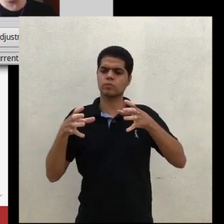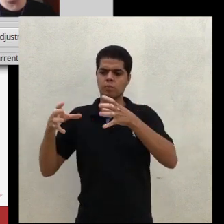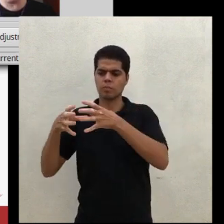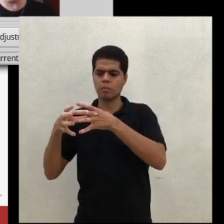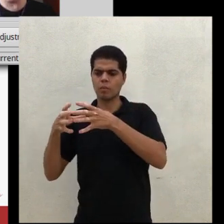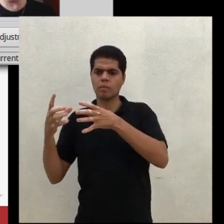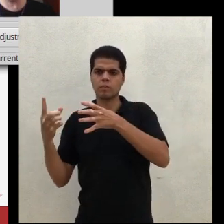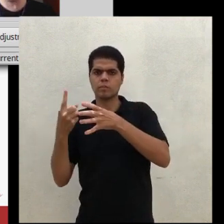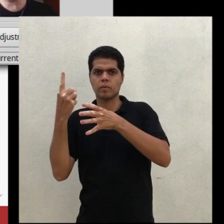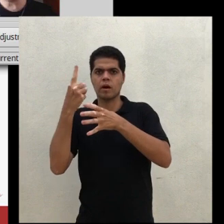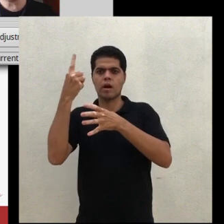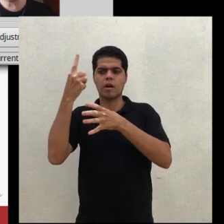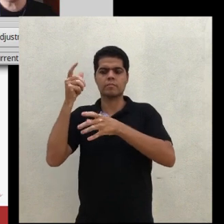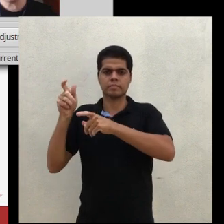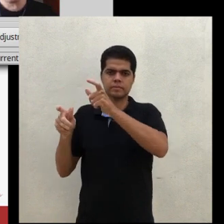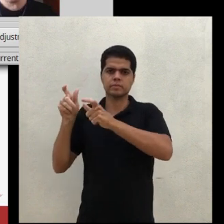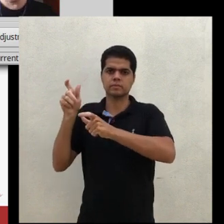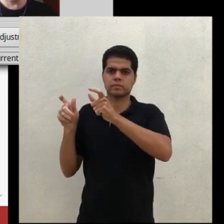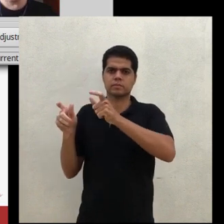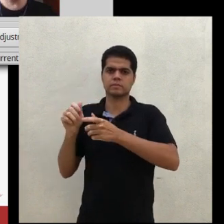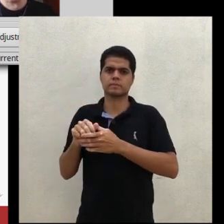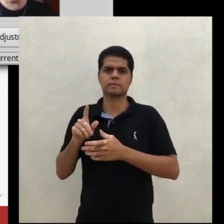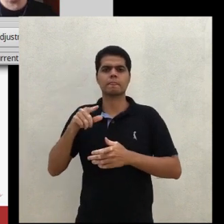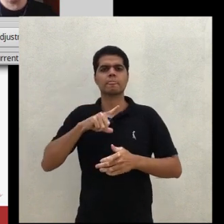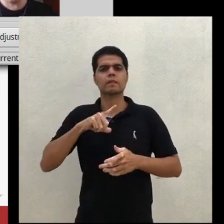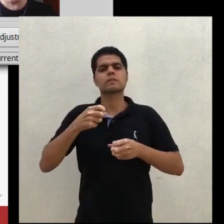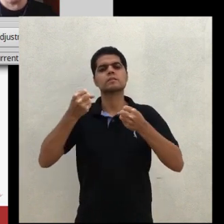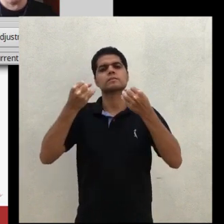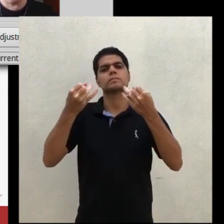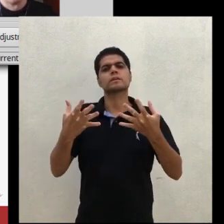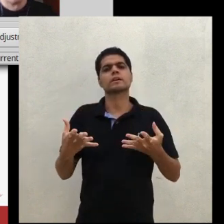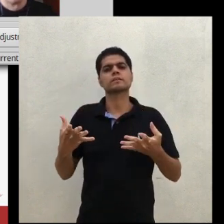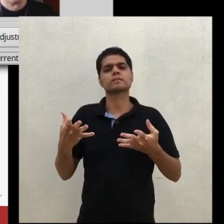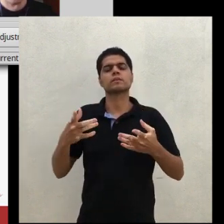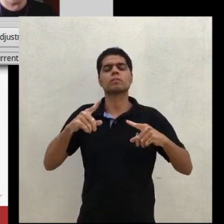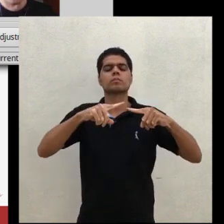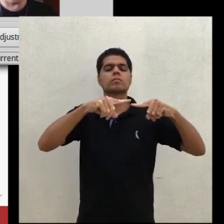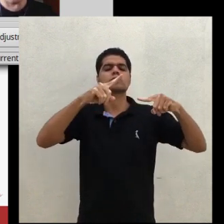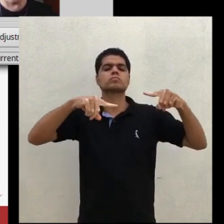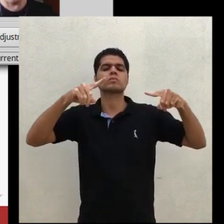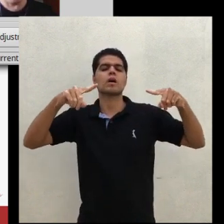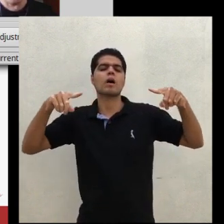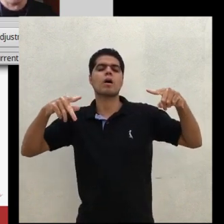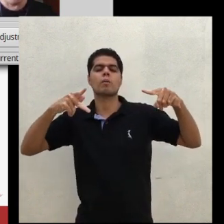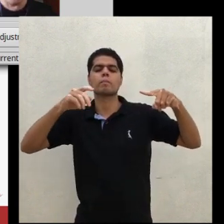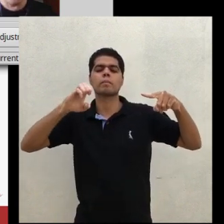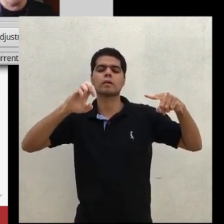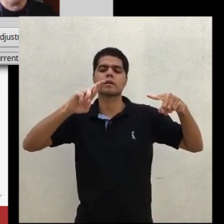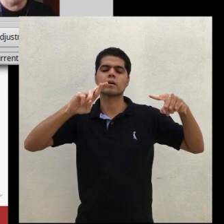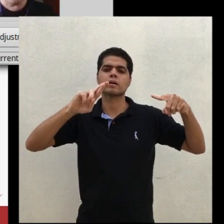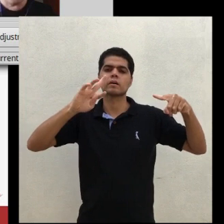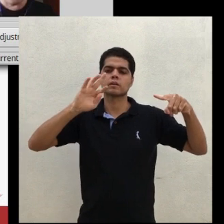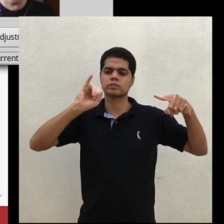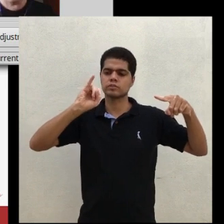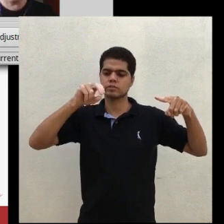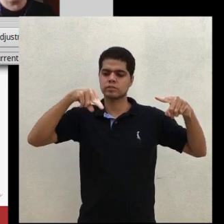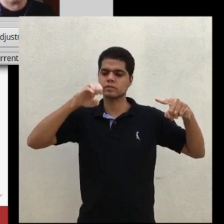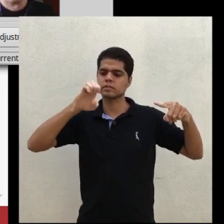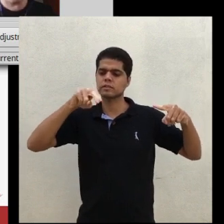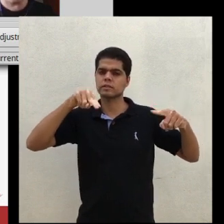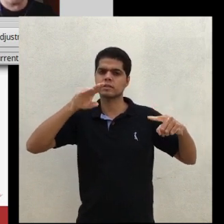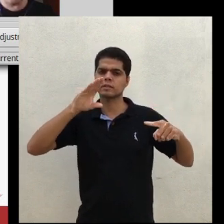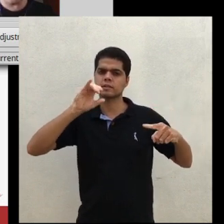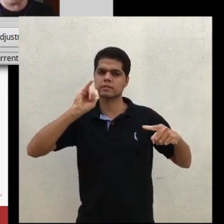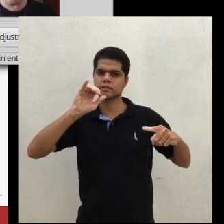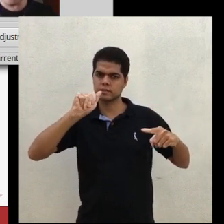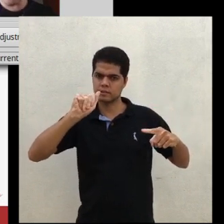de pertinência, em que 0 não pertence àquele conjunto e 1 é que você